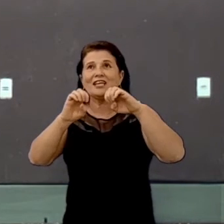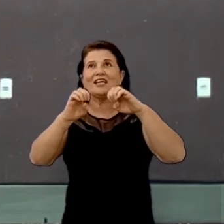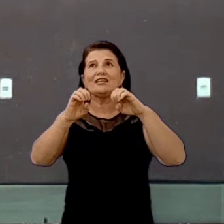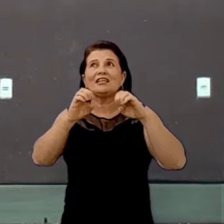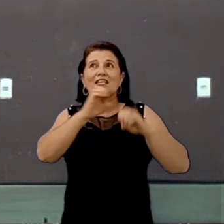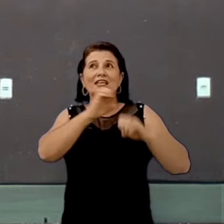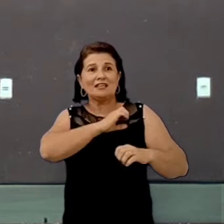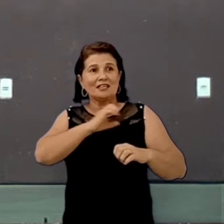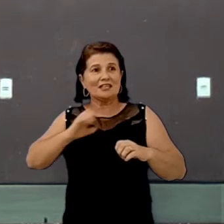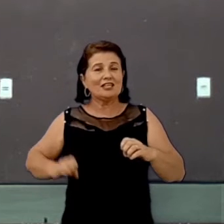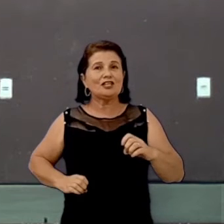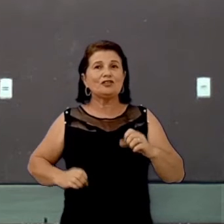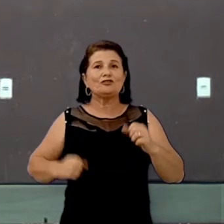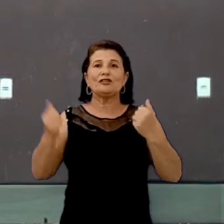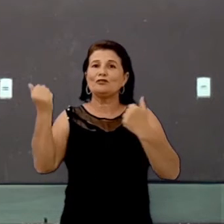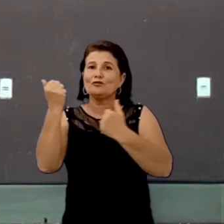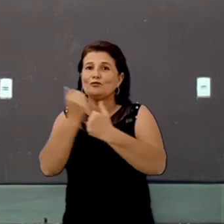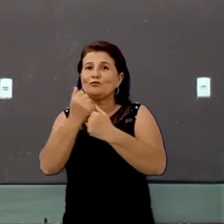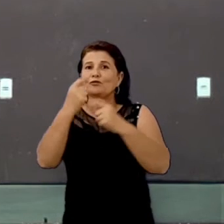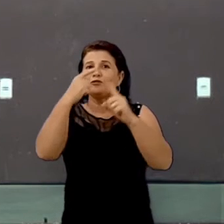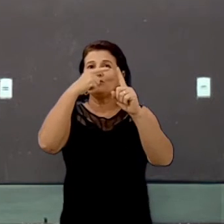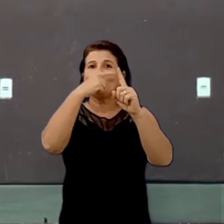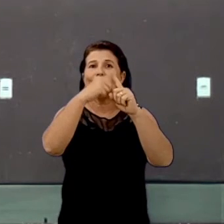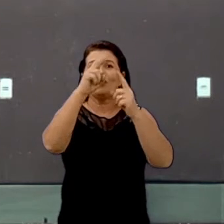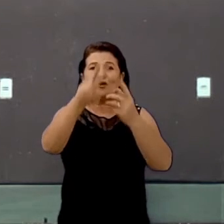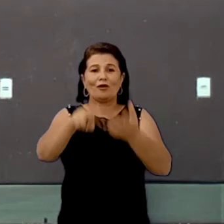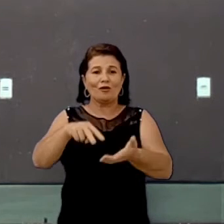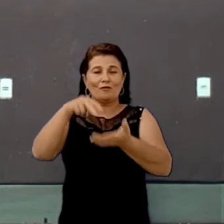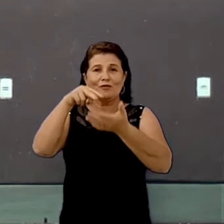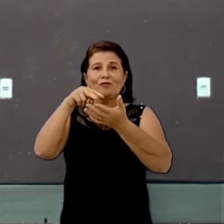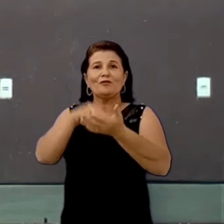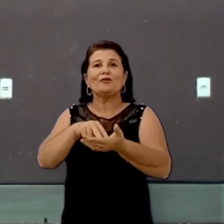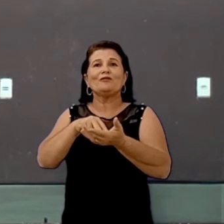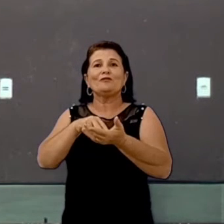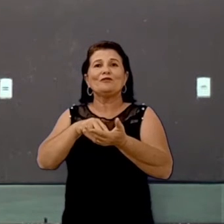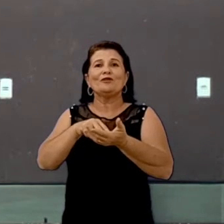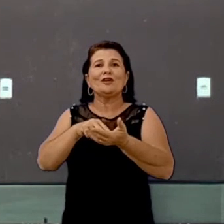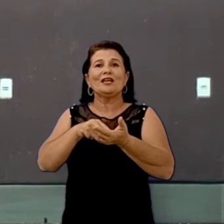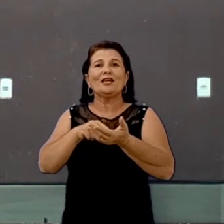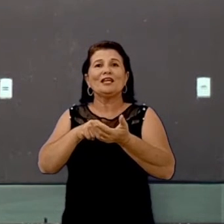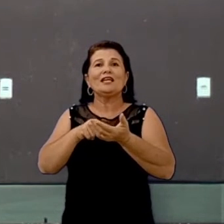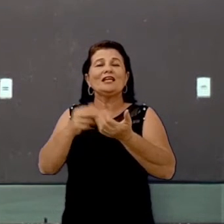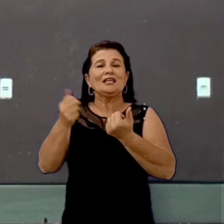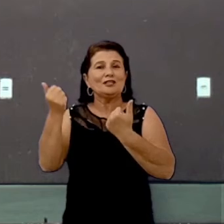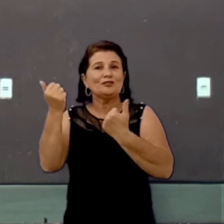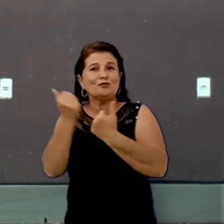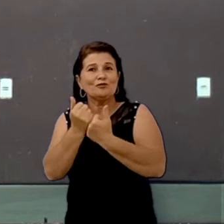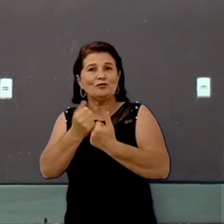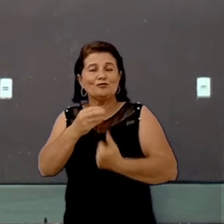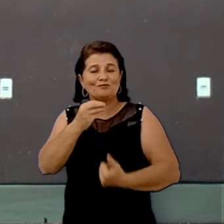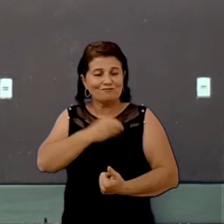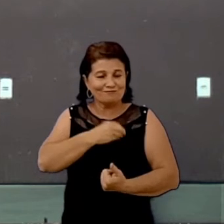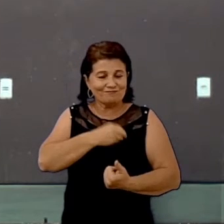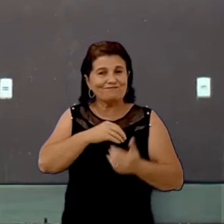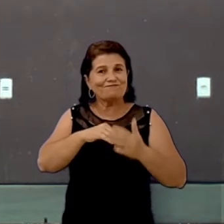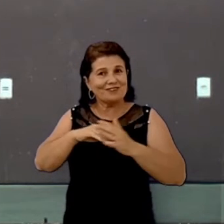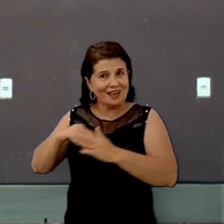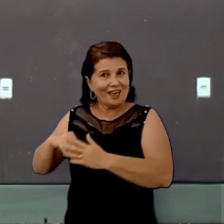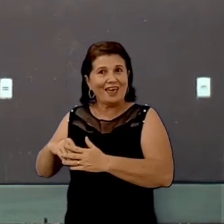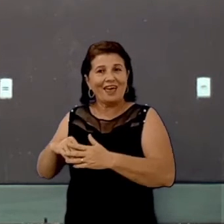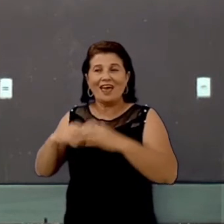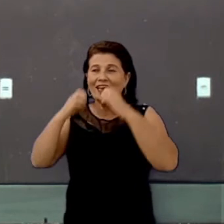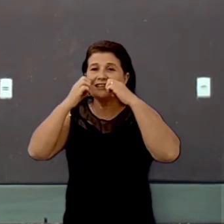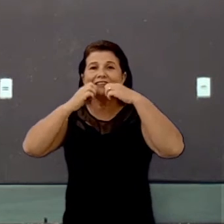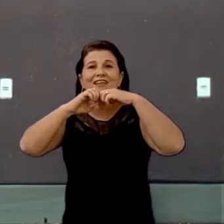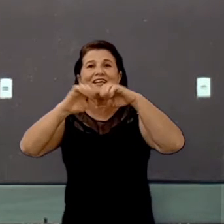Cristo que morreu, sobre o Cristo que ressuscitou e que pagou os nossos pecados e que está nos céus e que está nos esperando. Essa